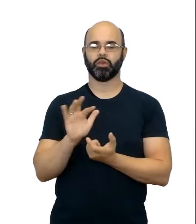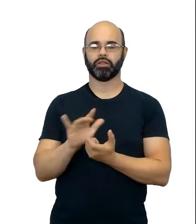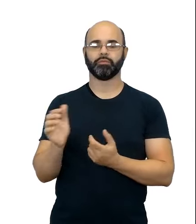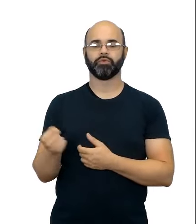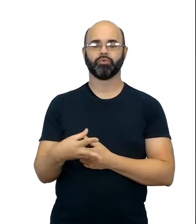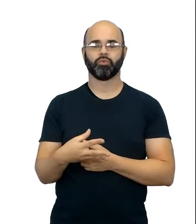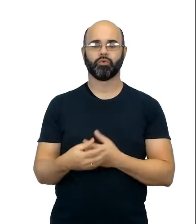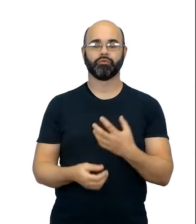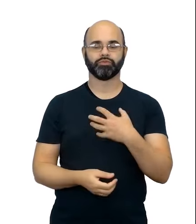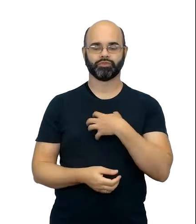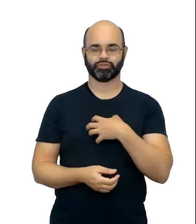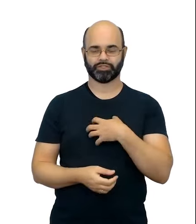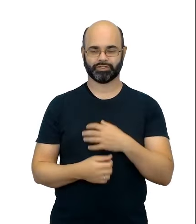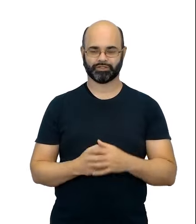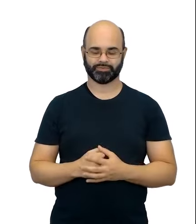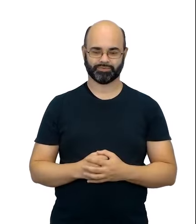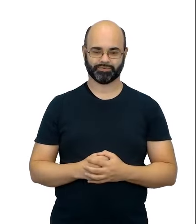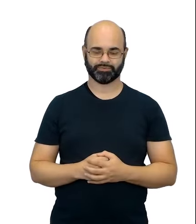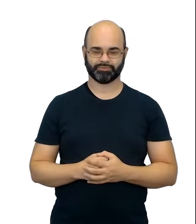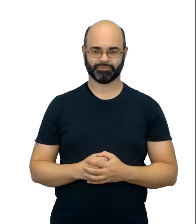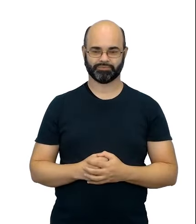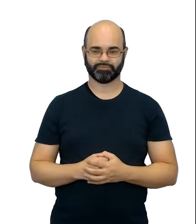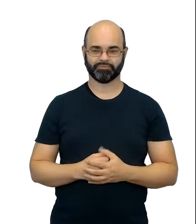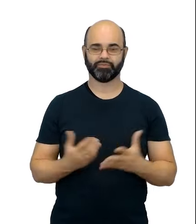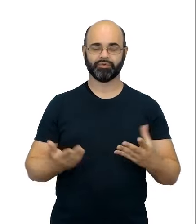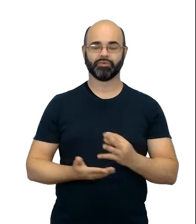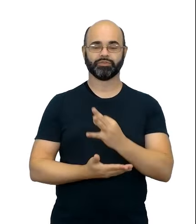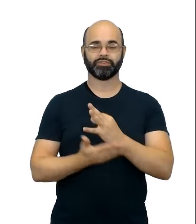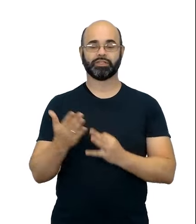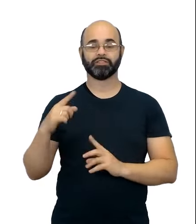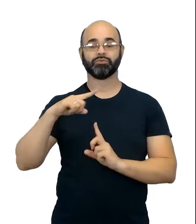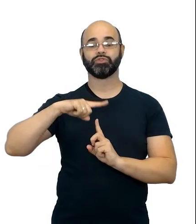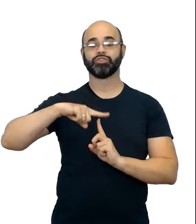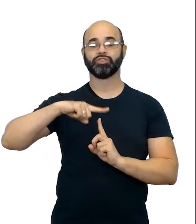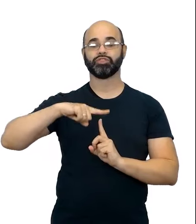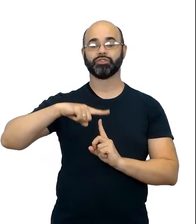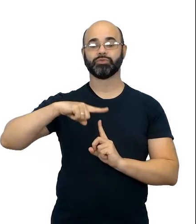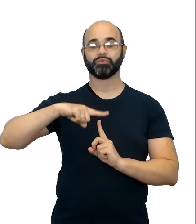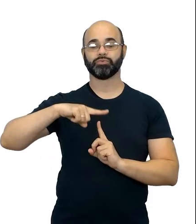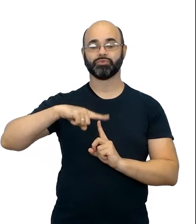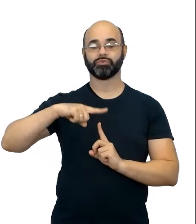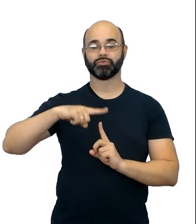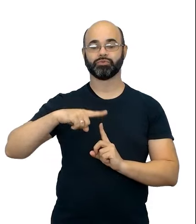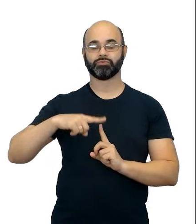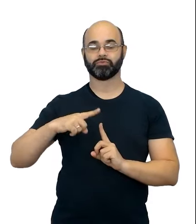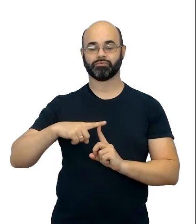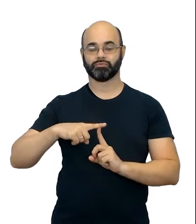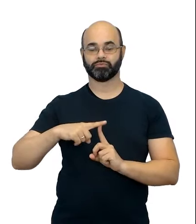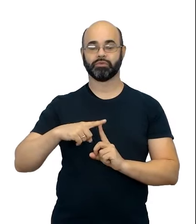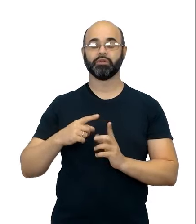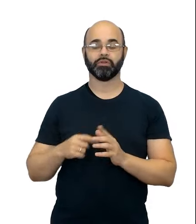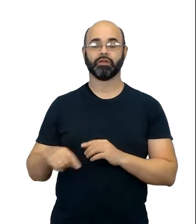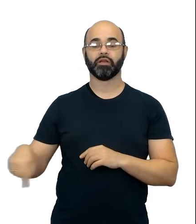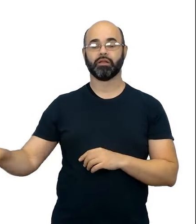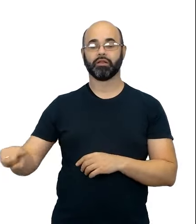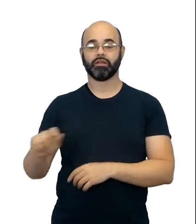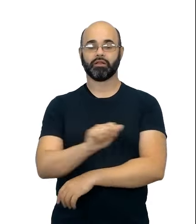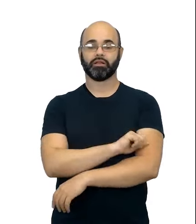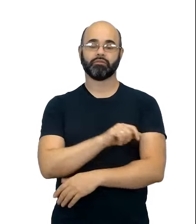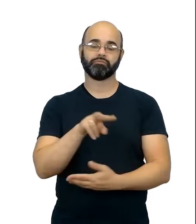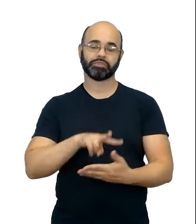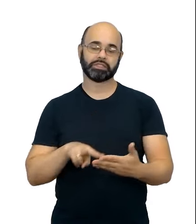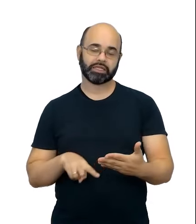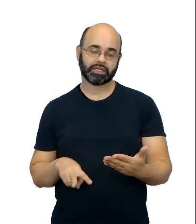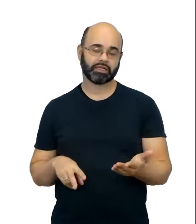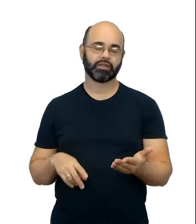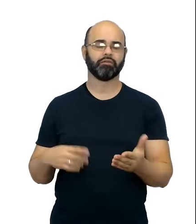Um novo rol de tipos de textos que são lidos, que são